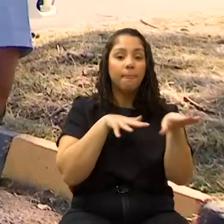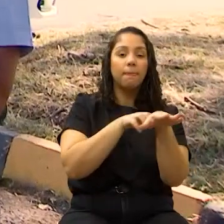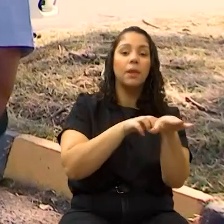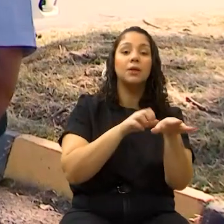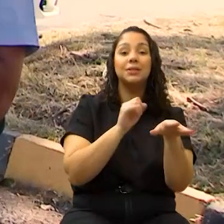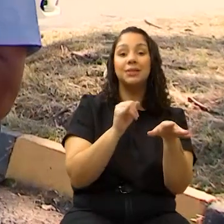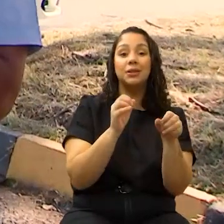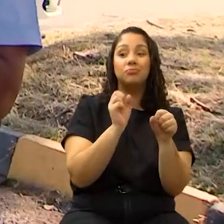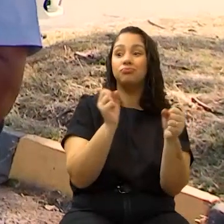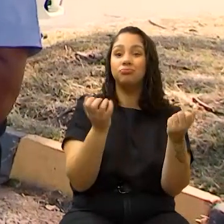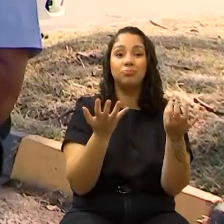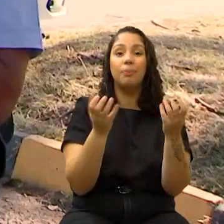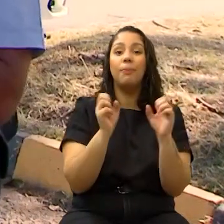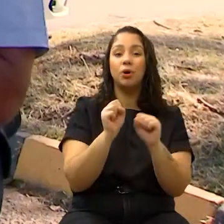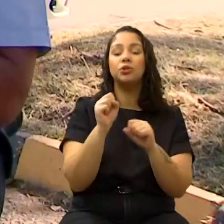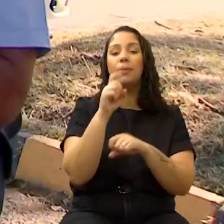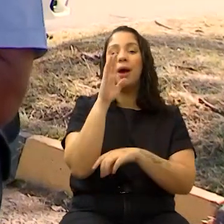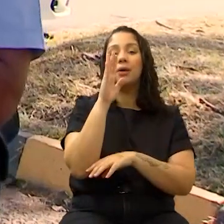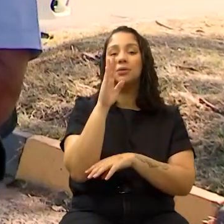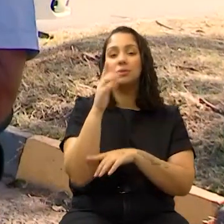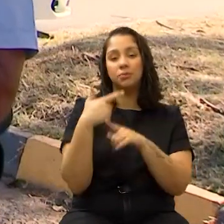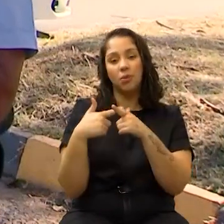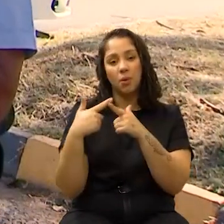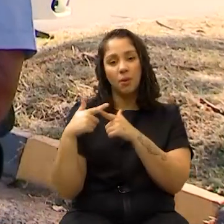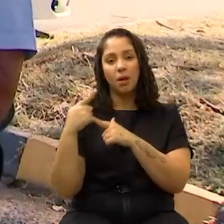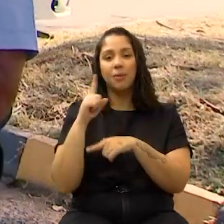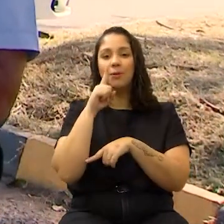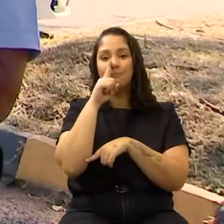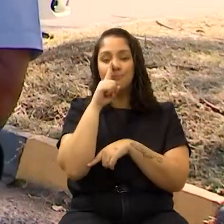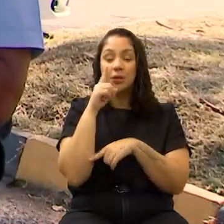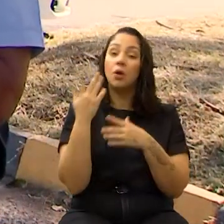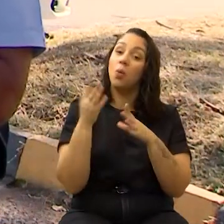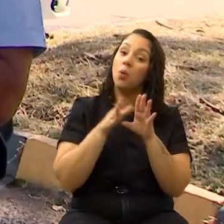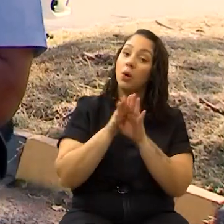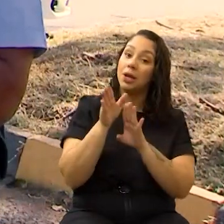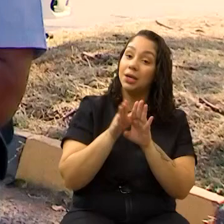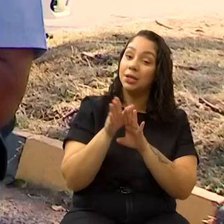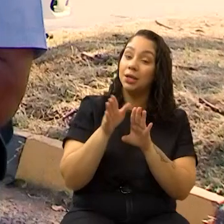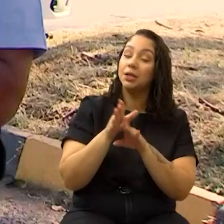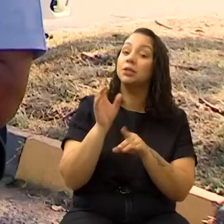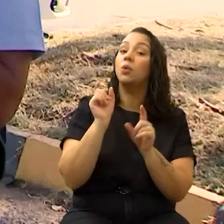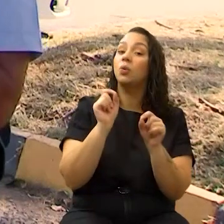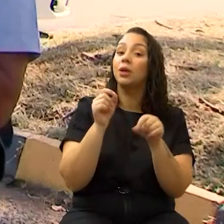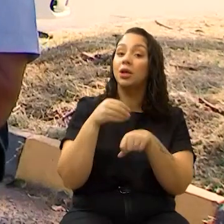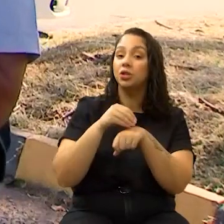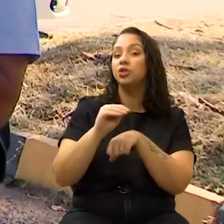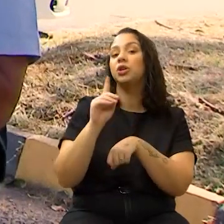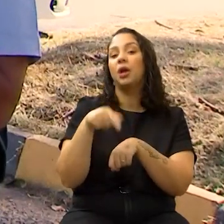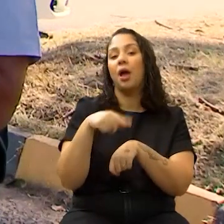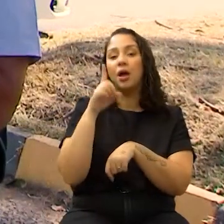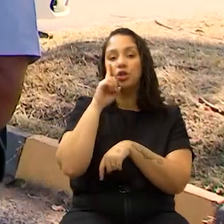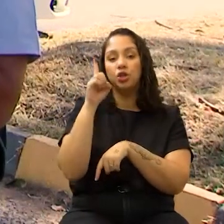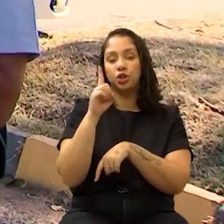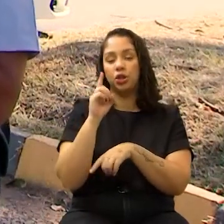parar, acaba sendo uma viagem mais crítica. Então, nossa orientação é que procure viajar durante o